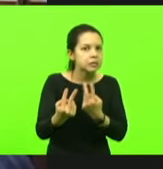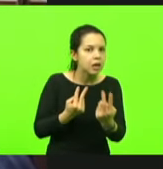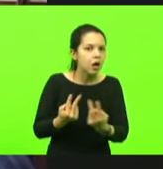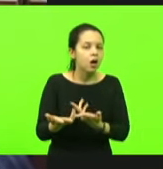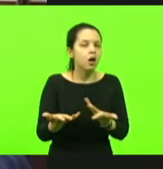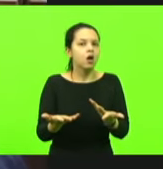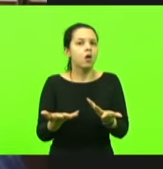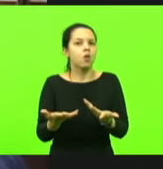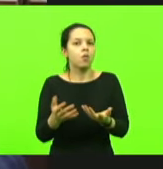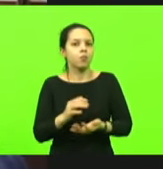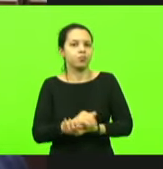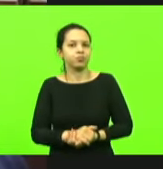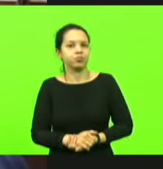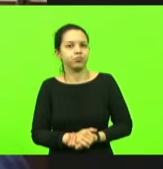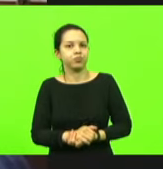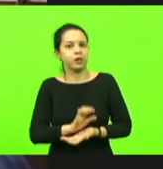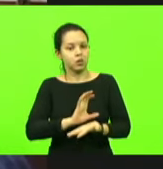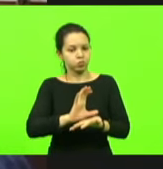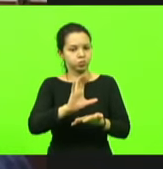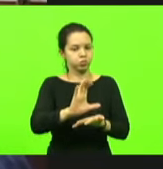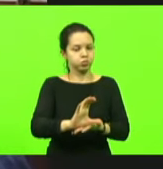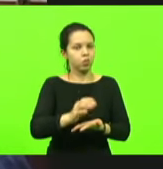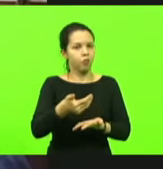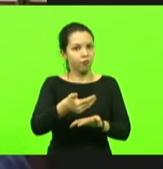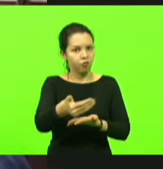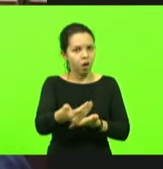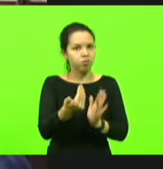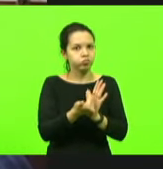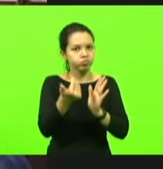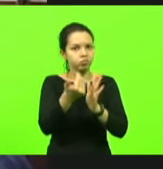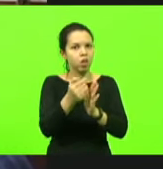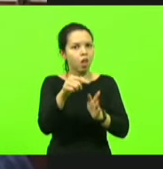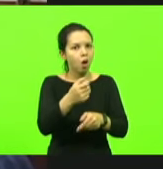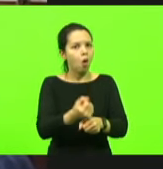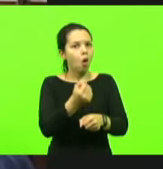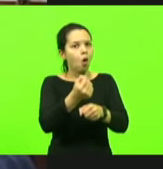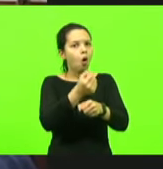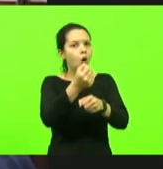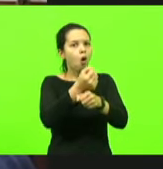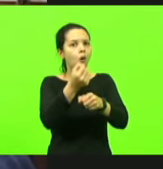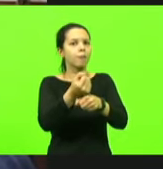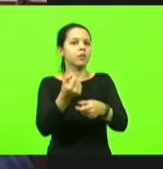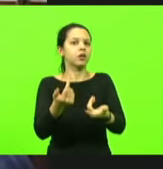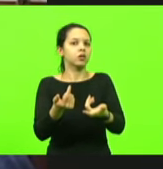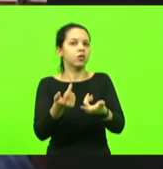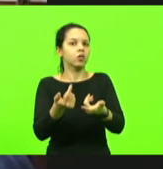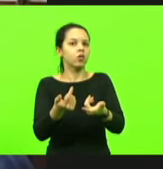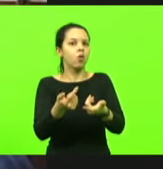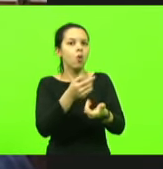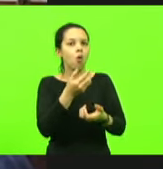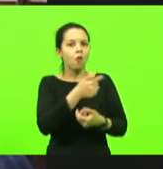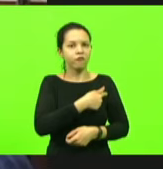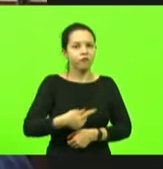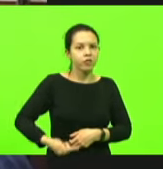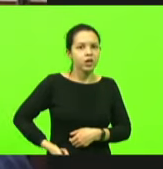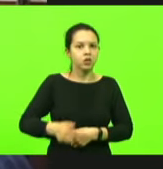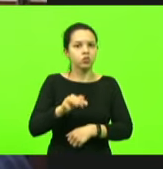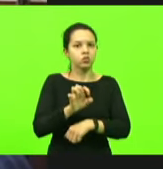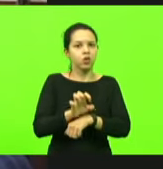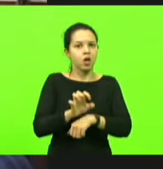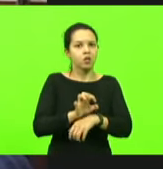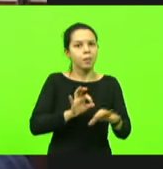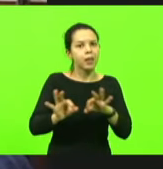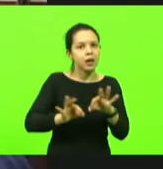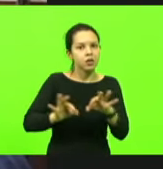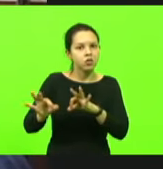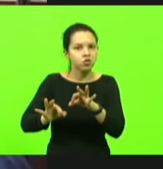o montante de recursos que estão sendo colocados na obra, como o governo do Estado tem planejado a duplicação da 470 de Navegantes